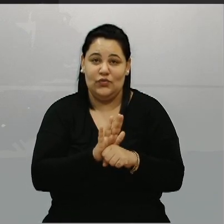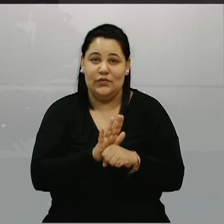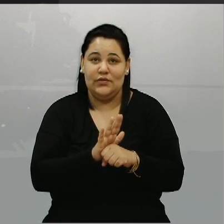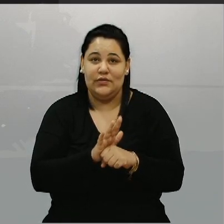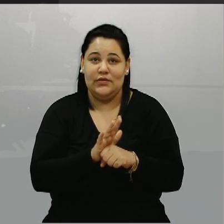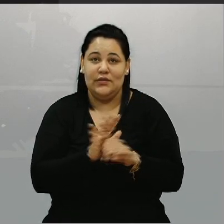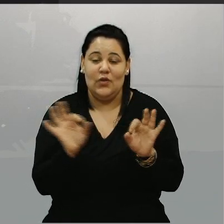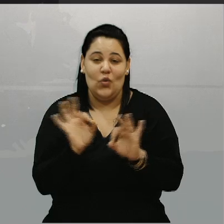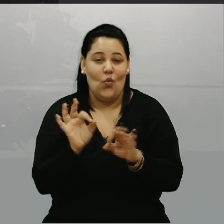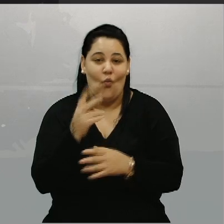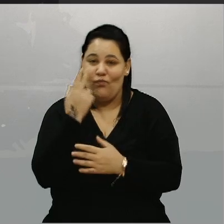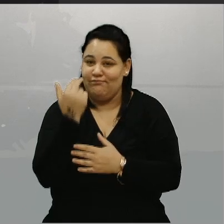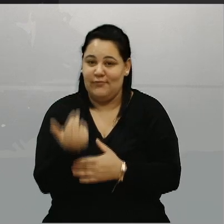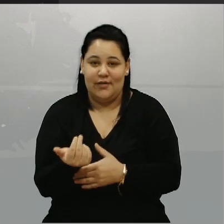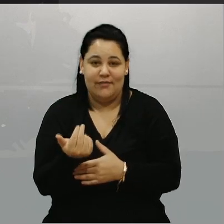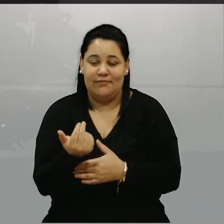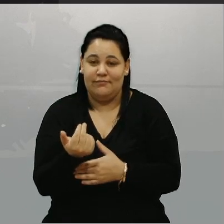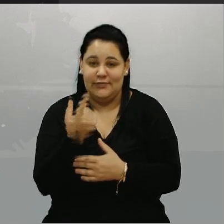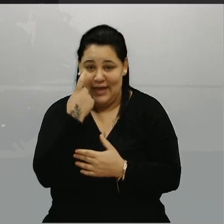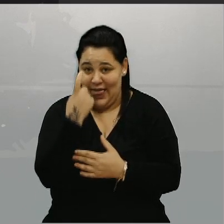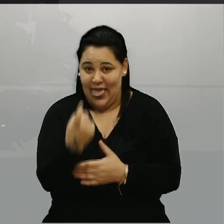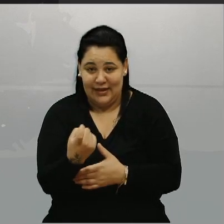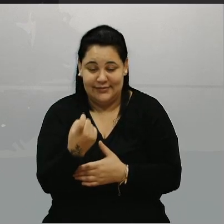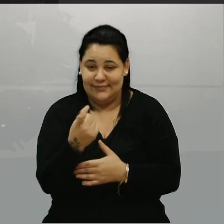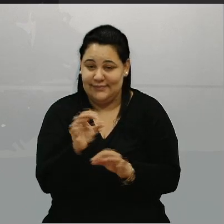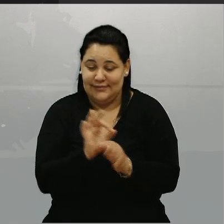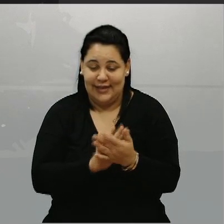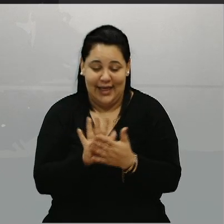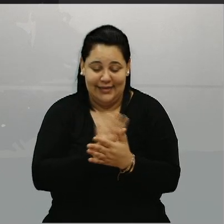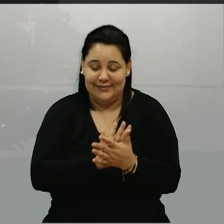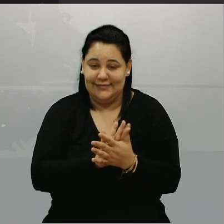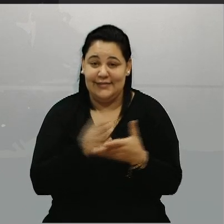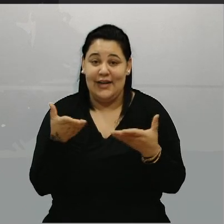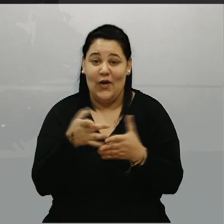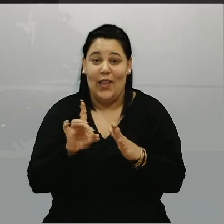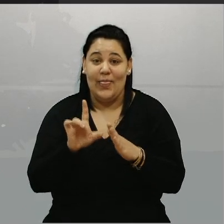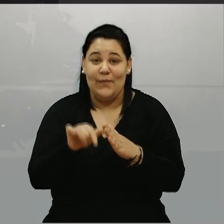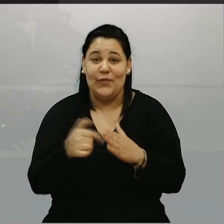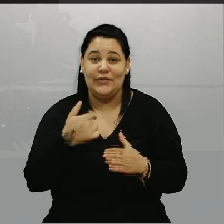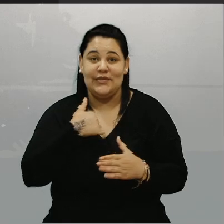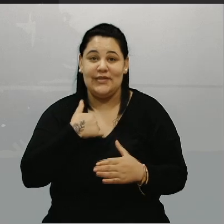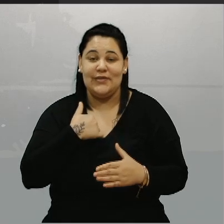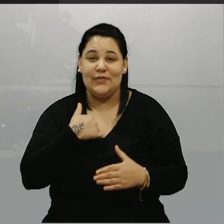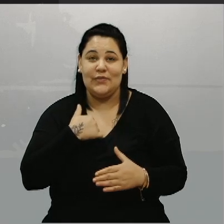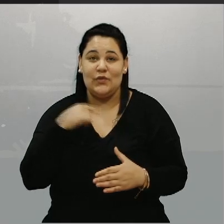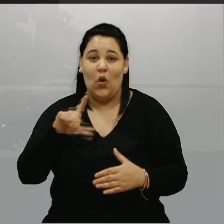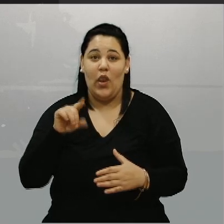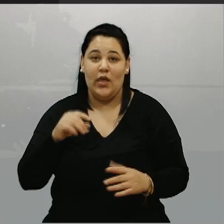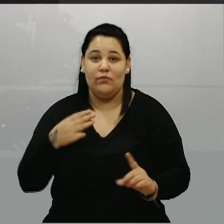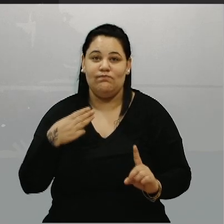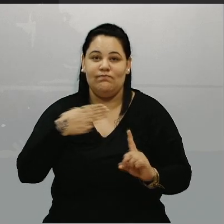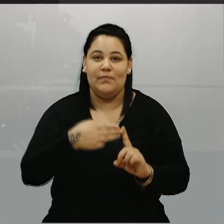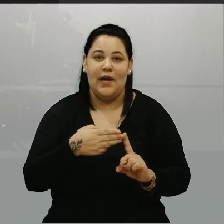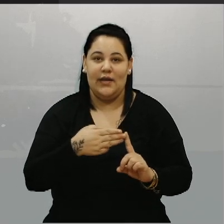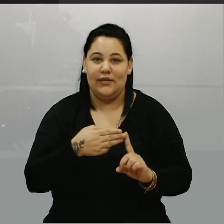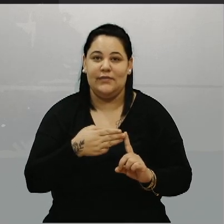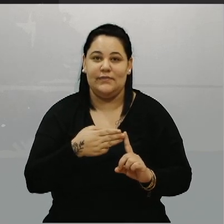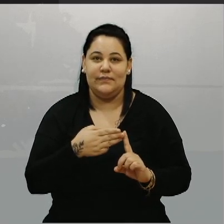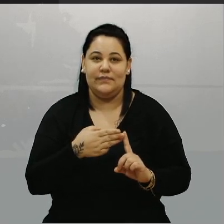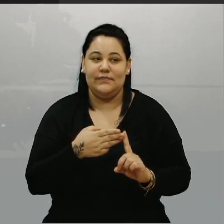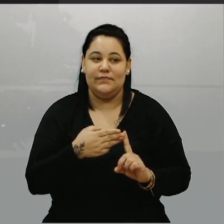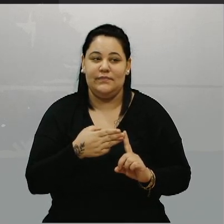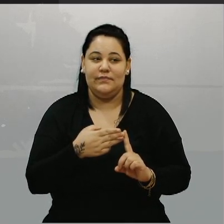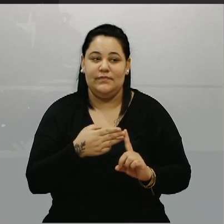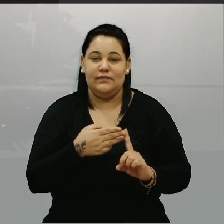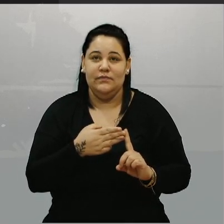interesse, né? E agora, depois, coloquei como meta da minha campanha, né, esse